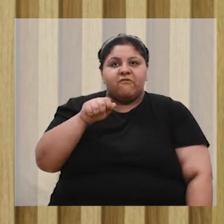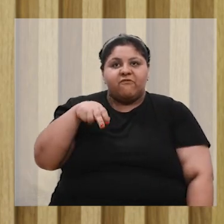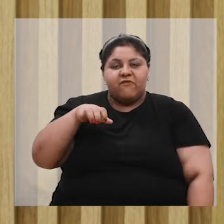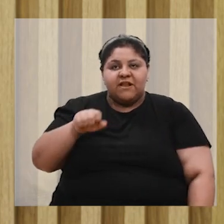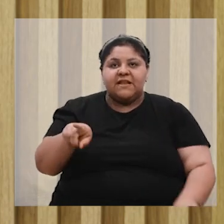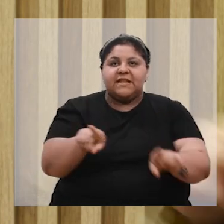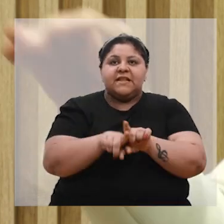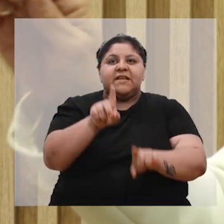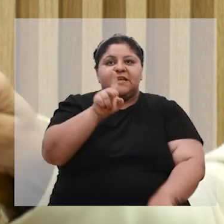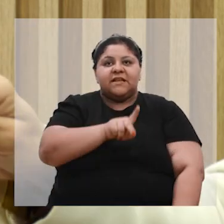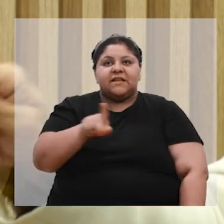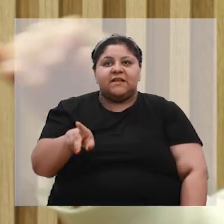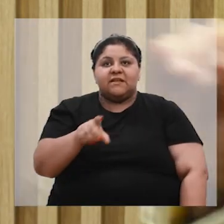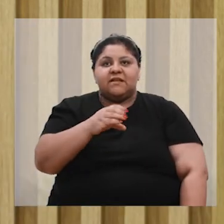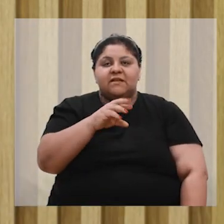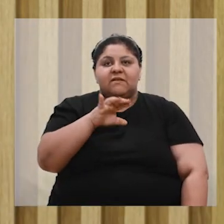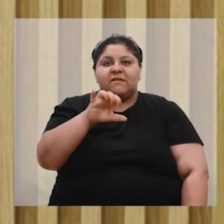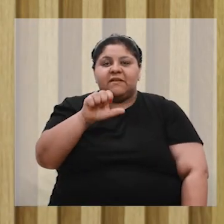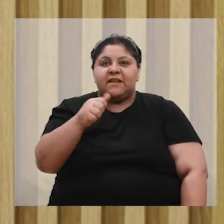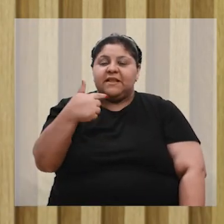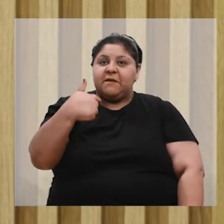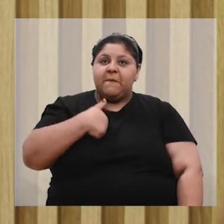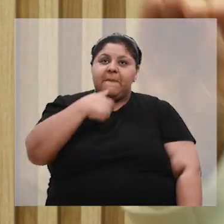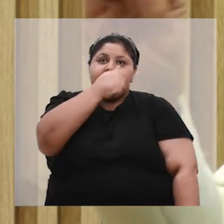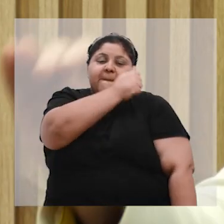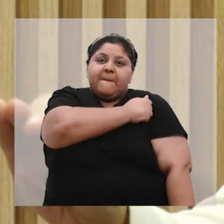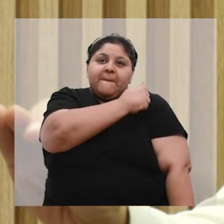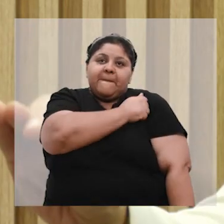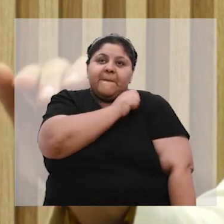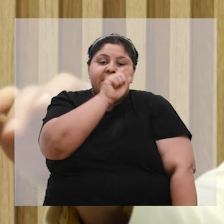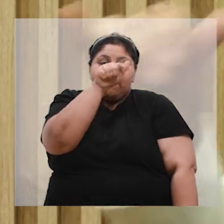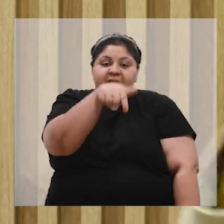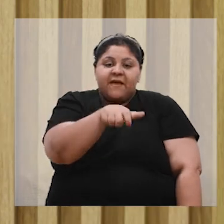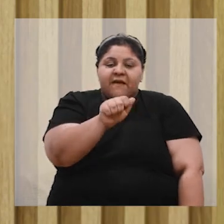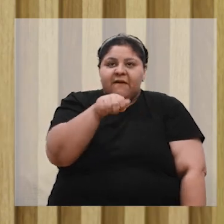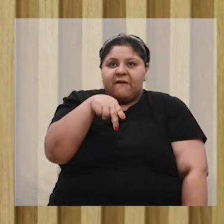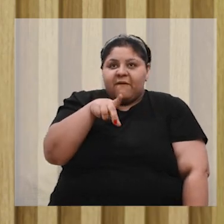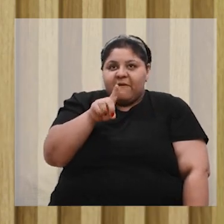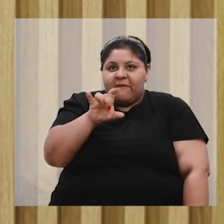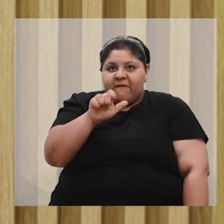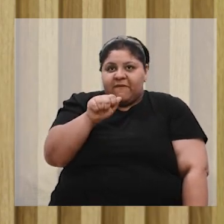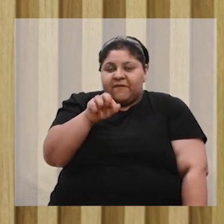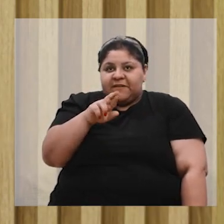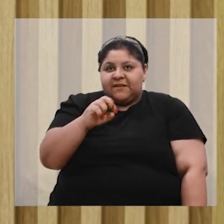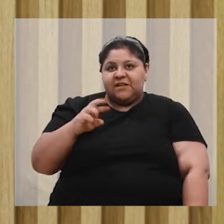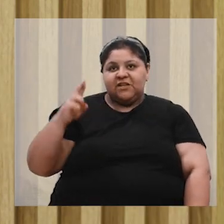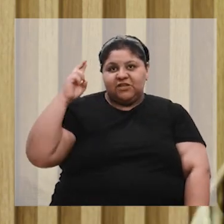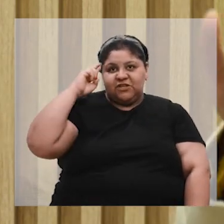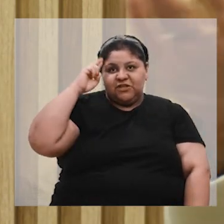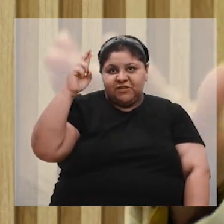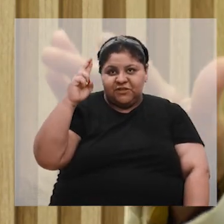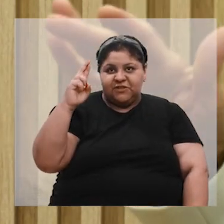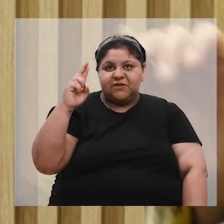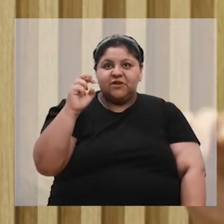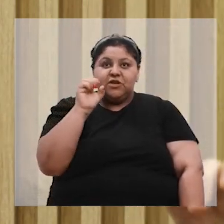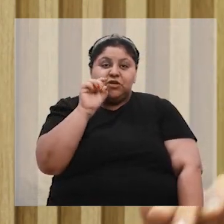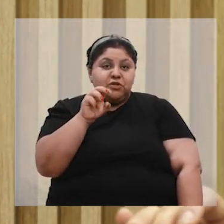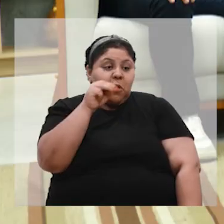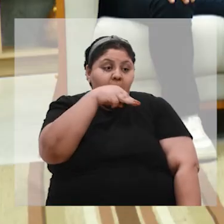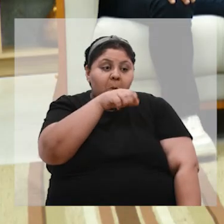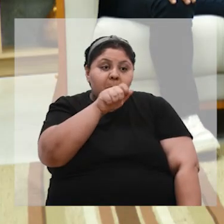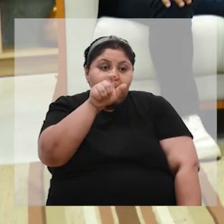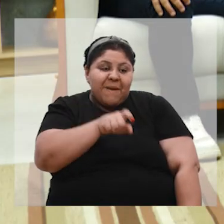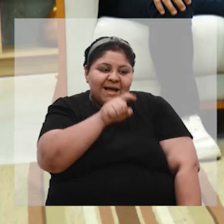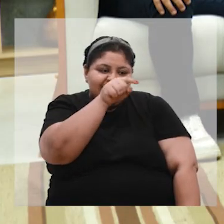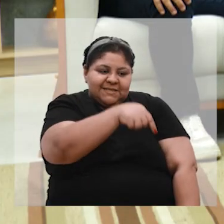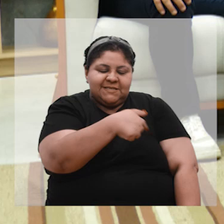sou professora, Cris foi minha aluna, Andiara foi minha diretora numa escola, apenas o Max que eu não